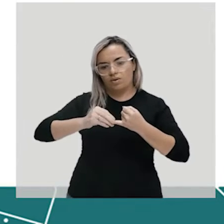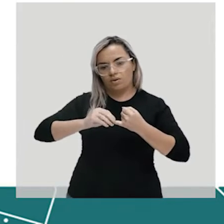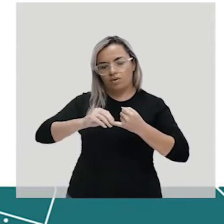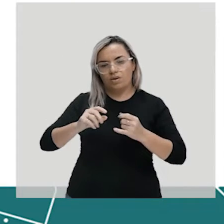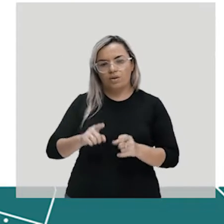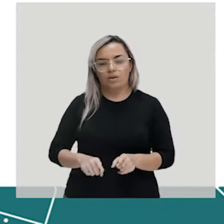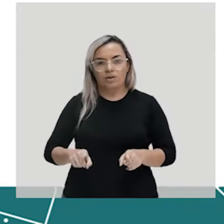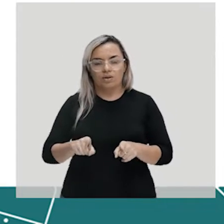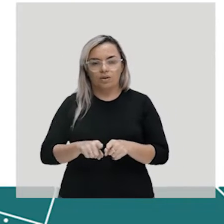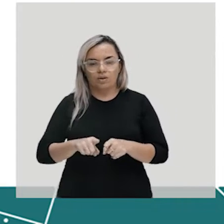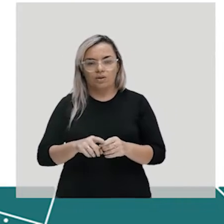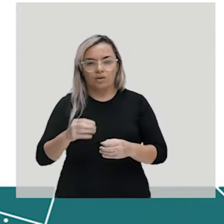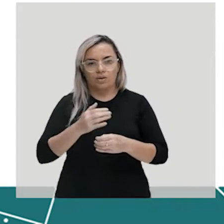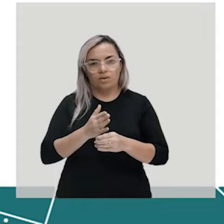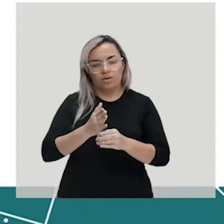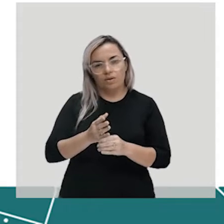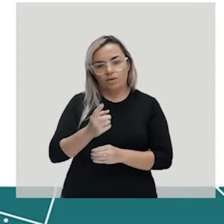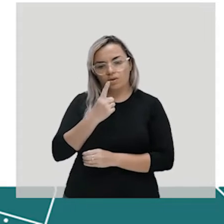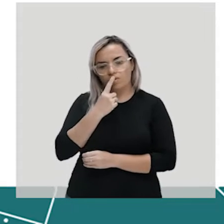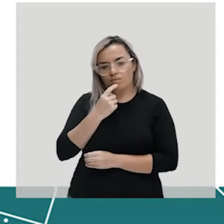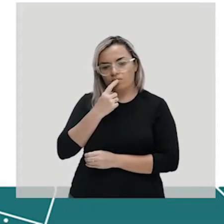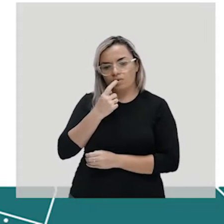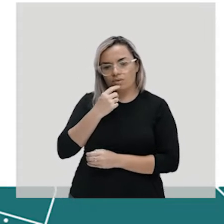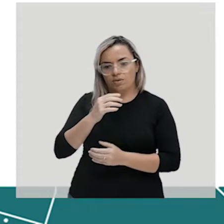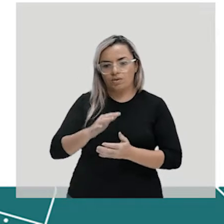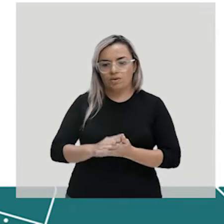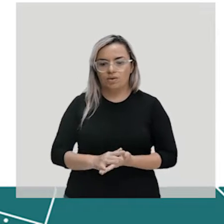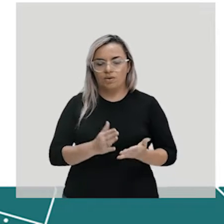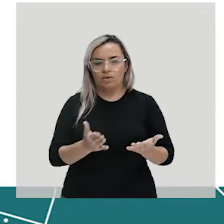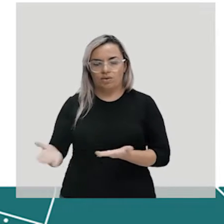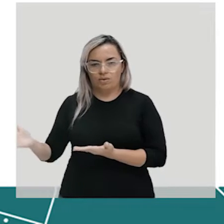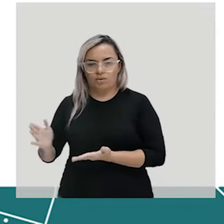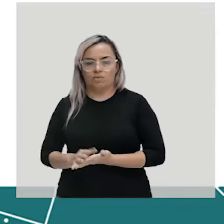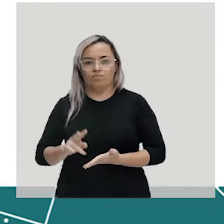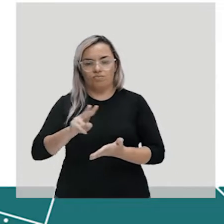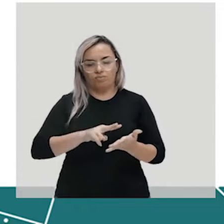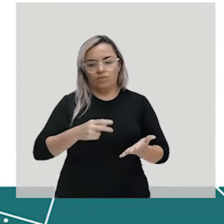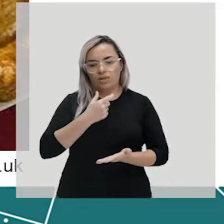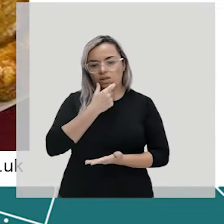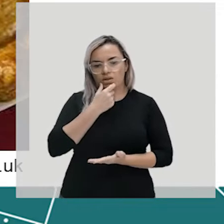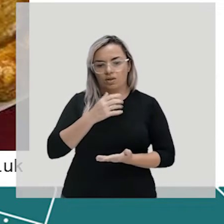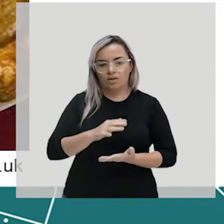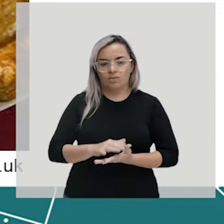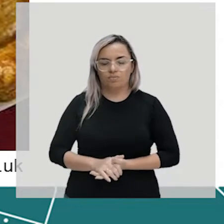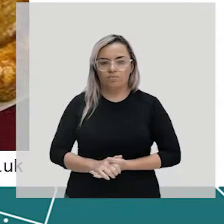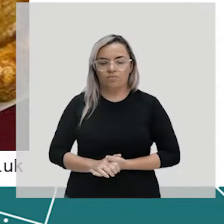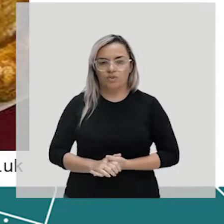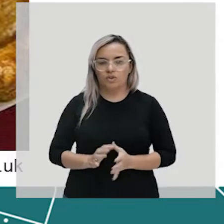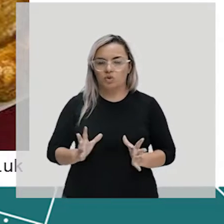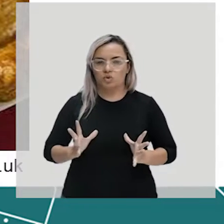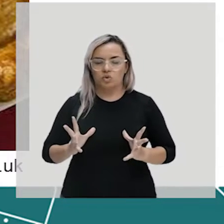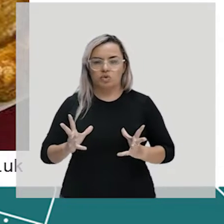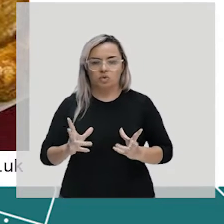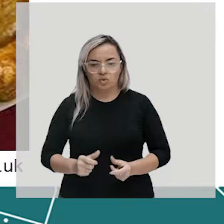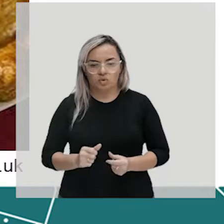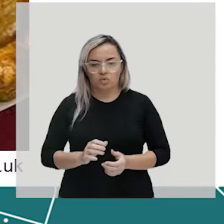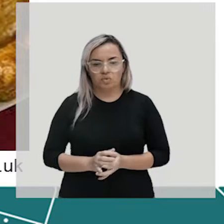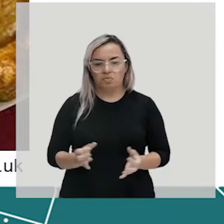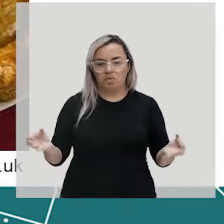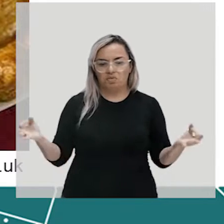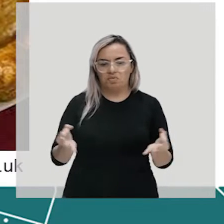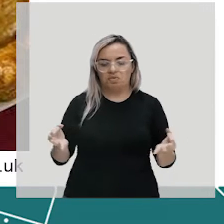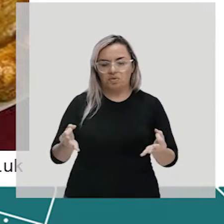tem tomate etc é o que eles chamam de full english Breakfast que é o café da manhã em inglês completo as